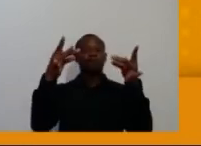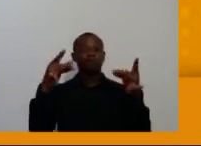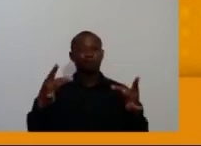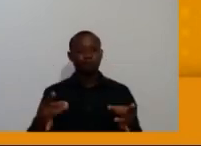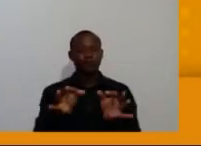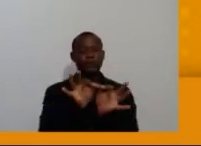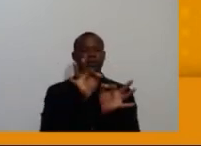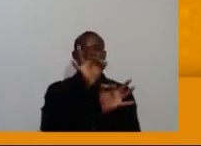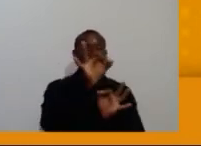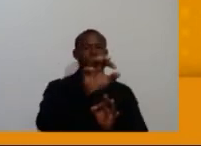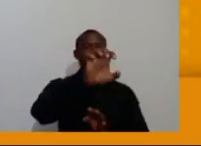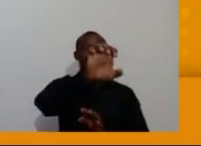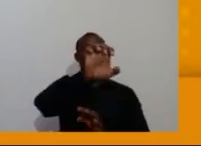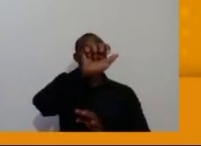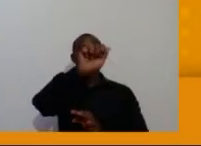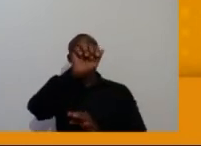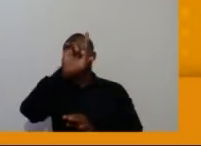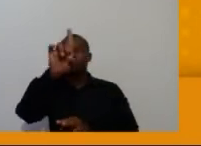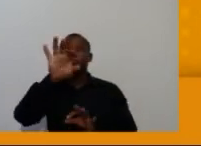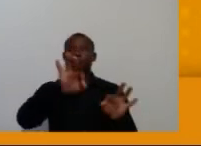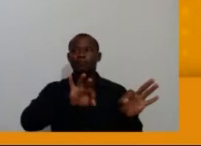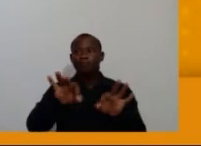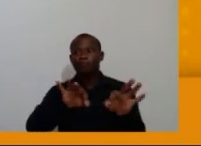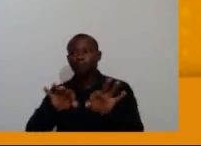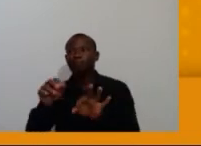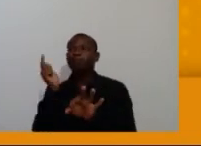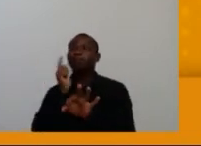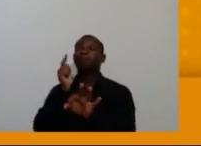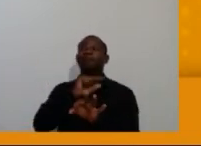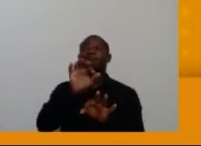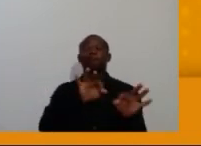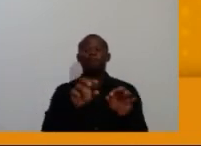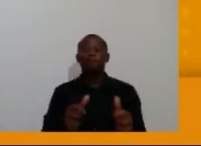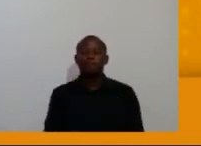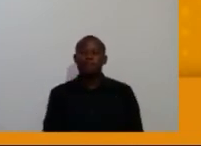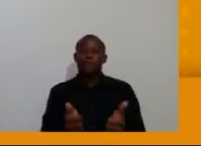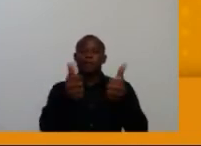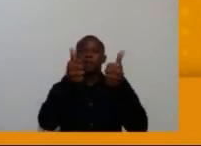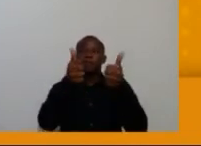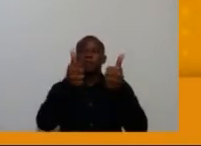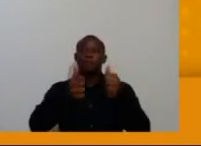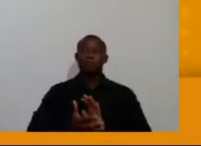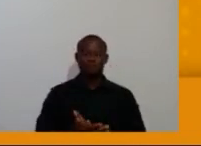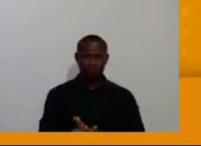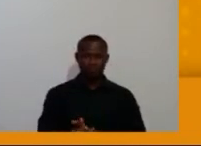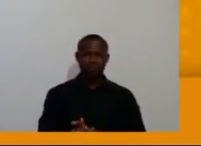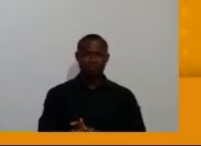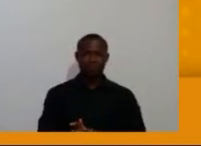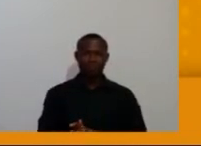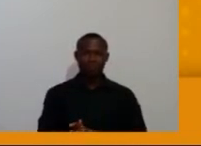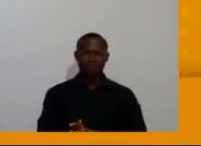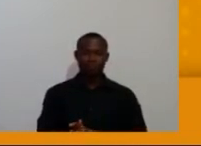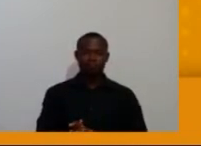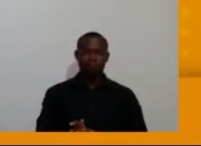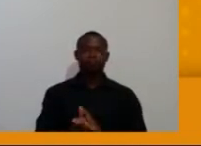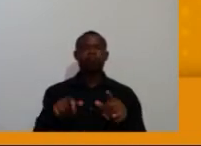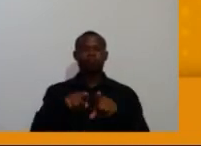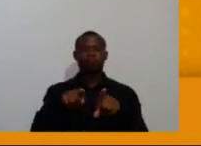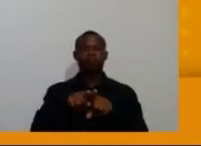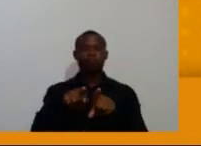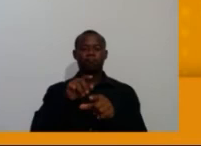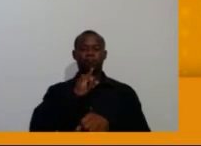prática docente à distância, com base num levantamento das experiências que estavam em curso no mundo de rápida migração para a internet.